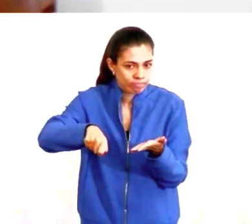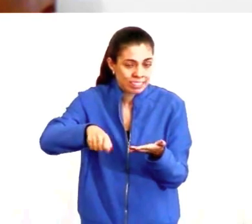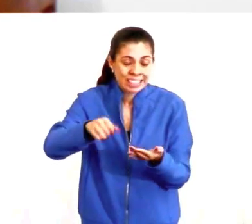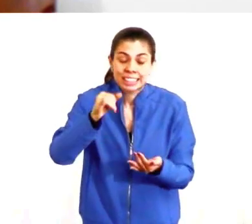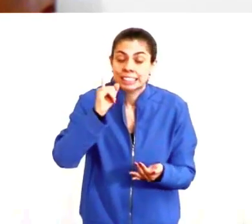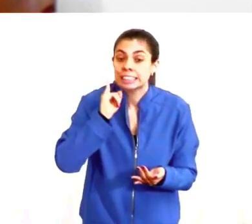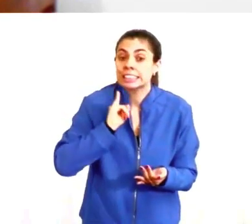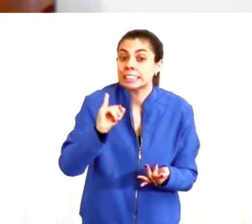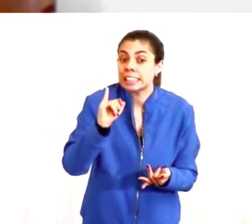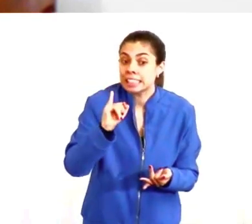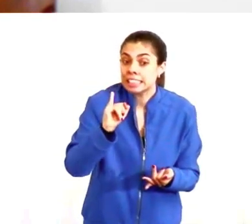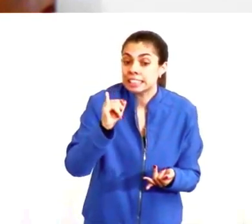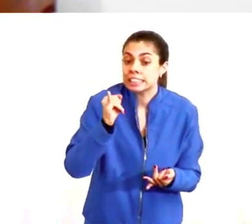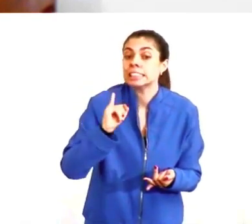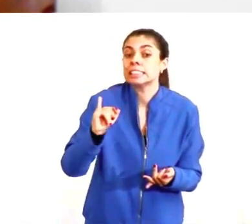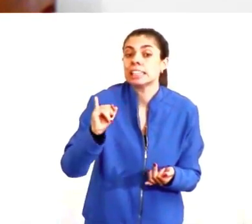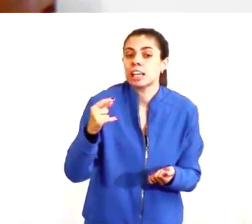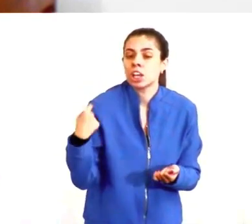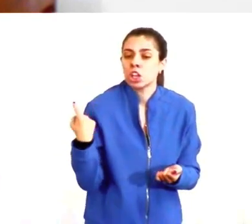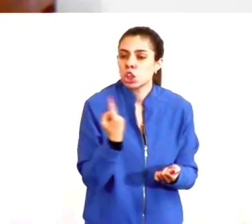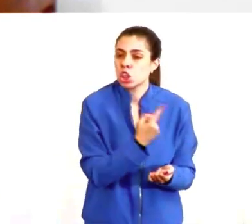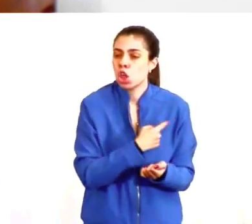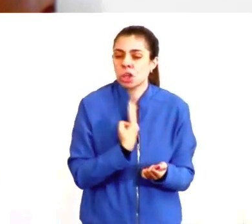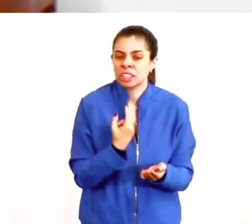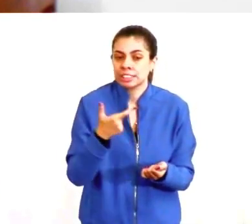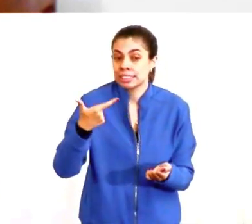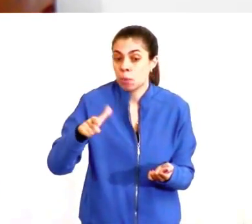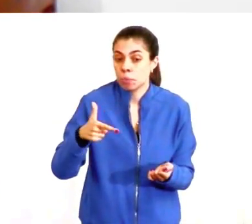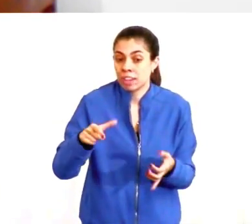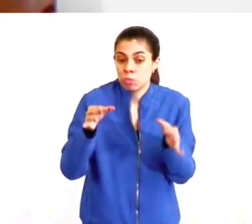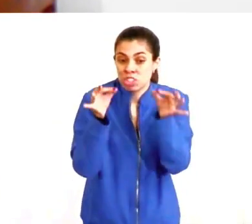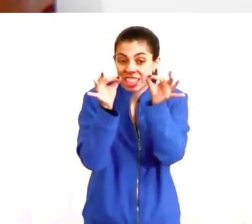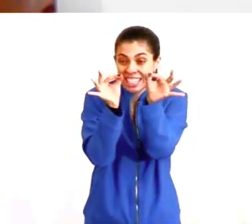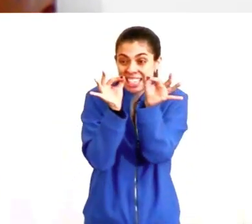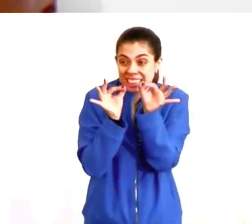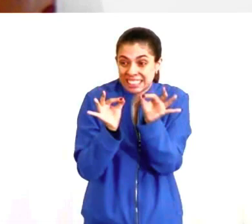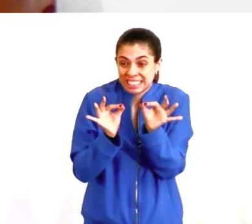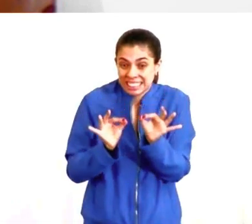sobre a ressurreição, toda a nossa fé é vã.